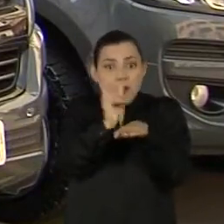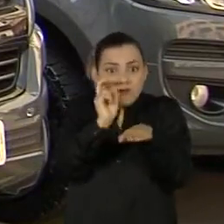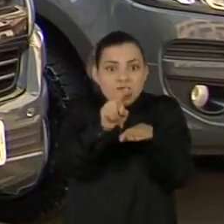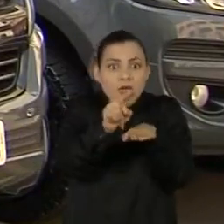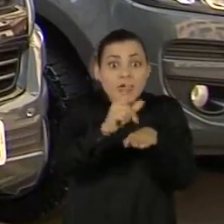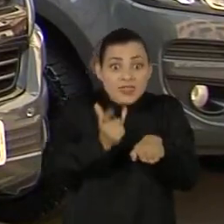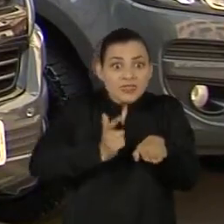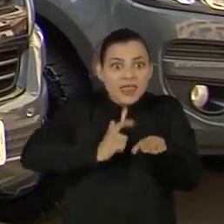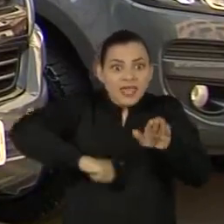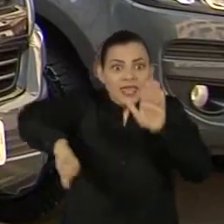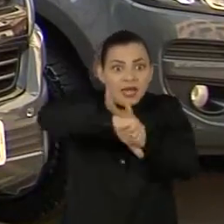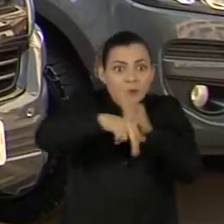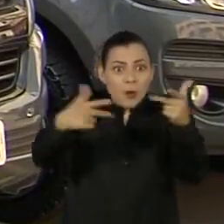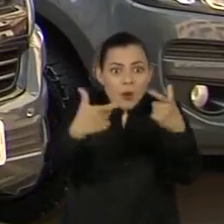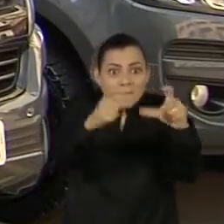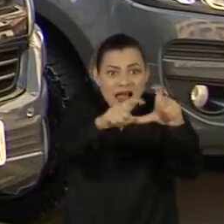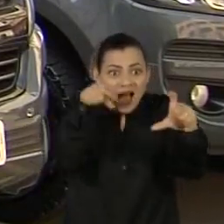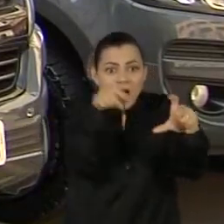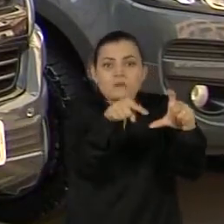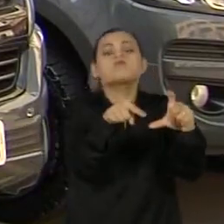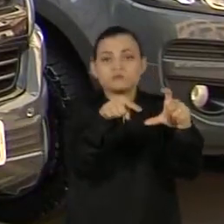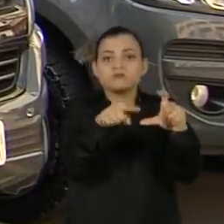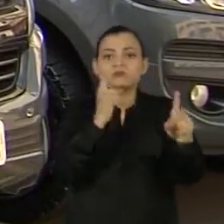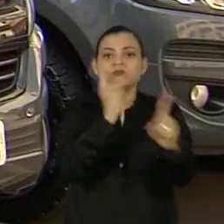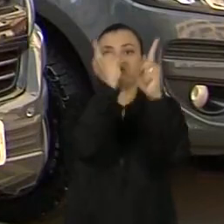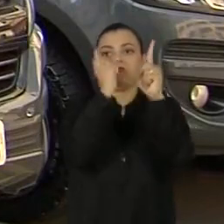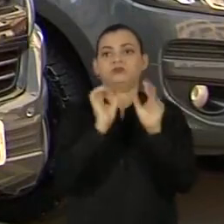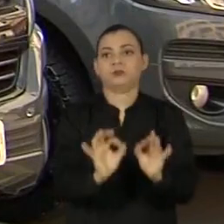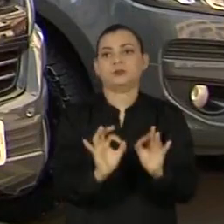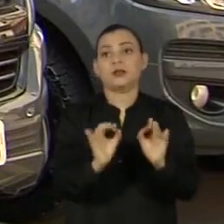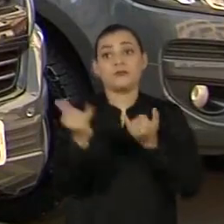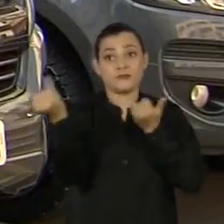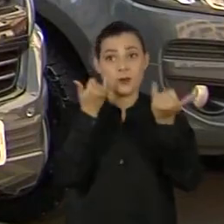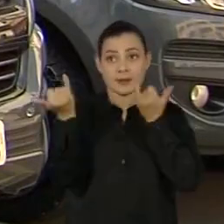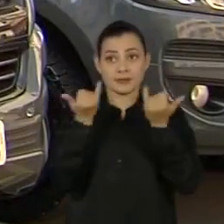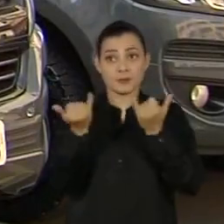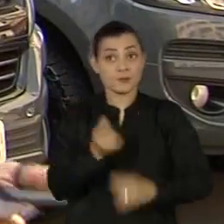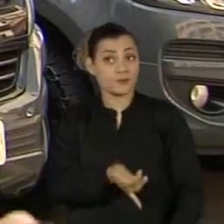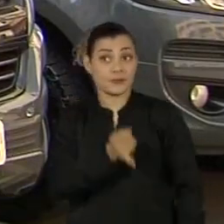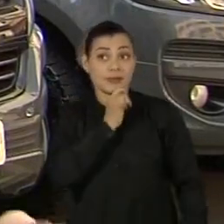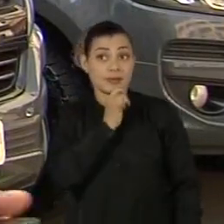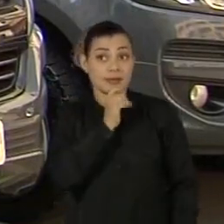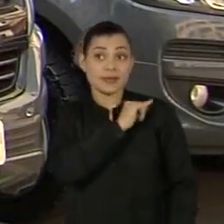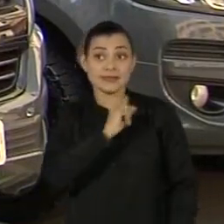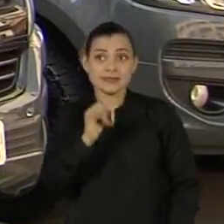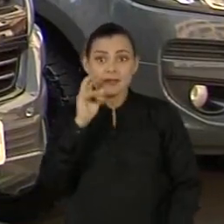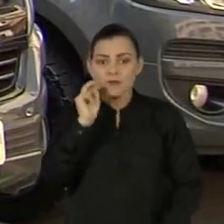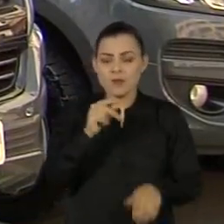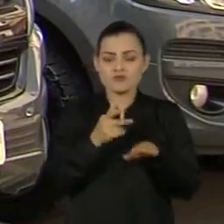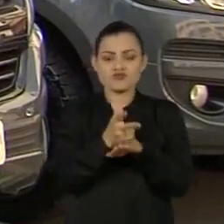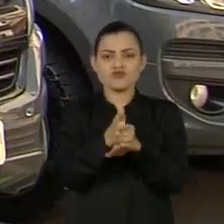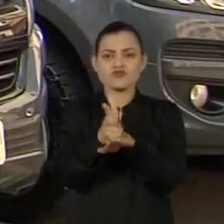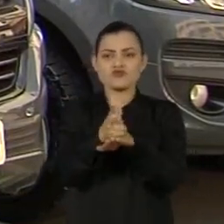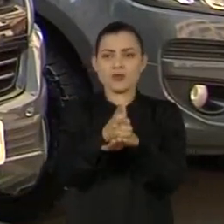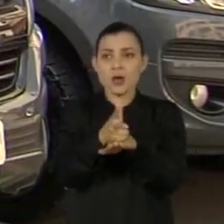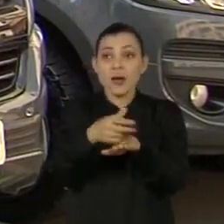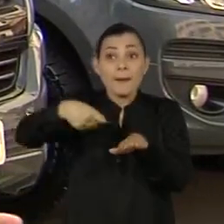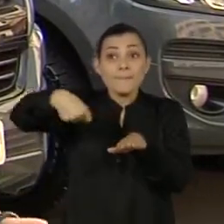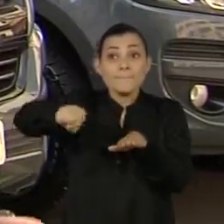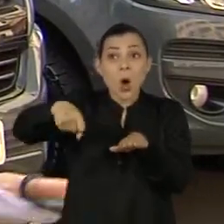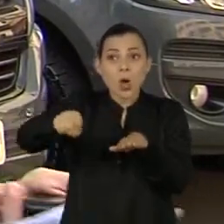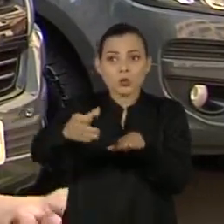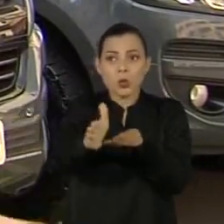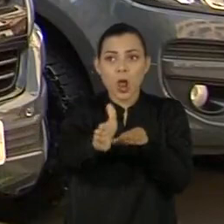alguma ocorrência em relação a esses veículos. Por exemplo, se na frente da viatura tiver uma moto,